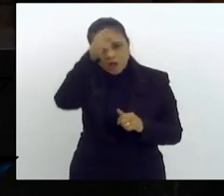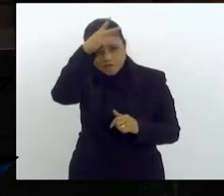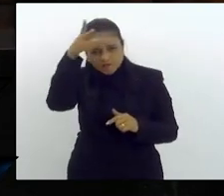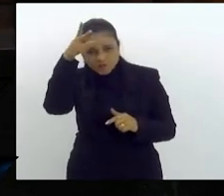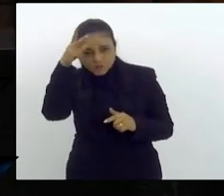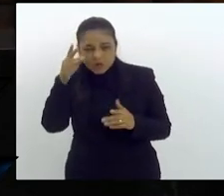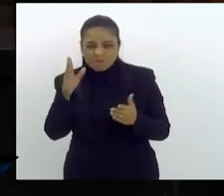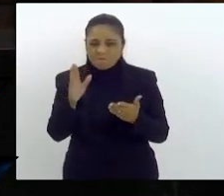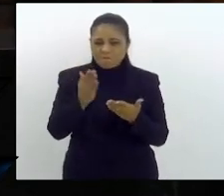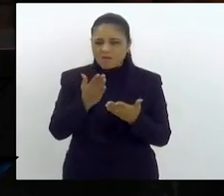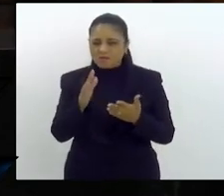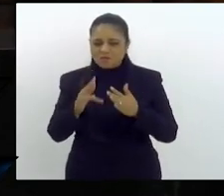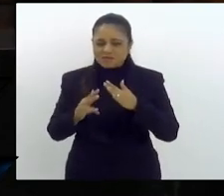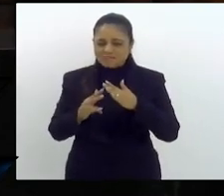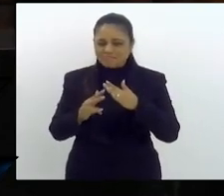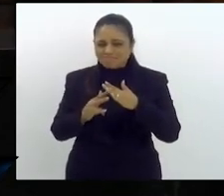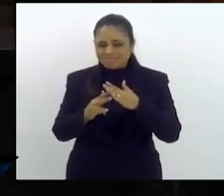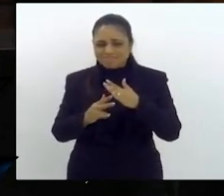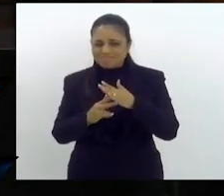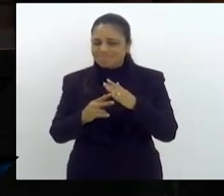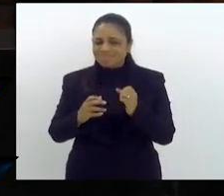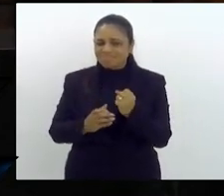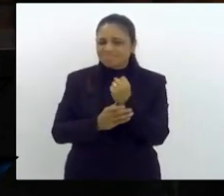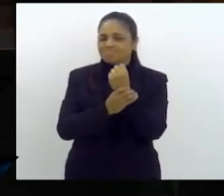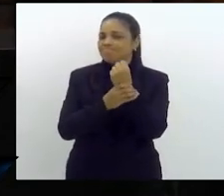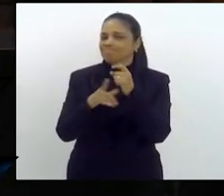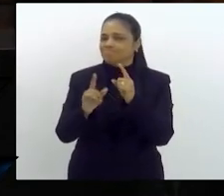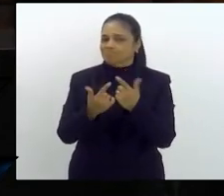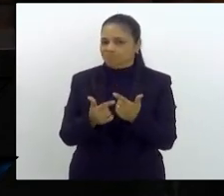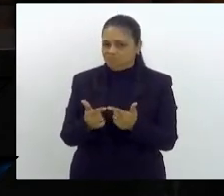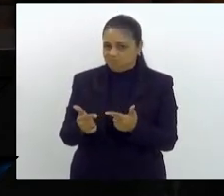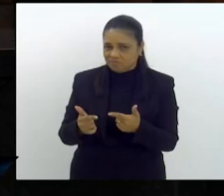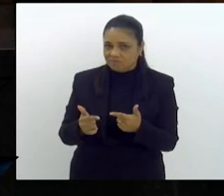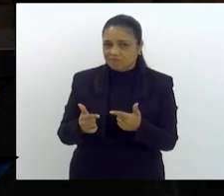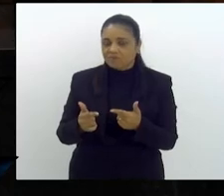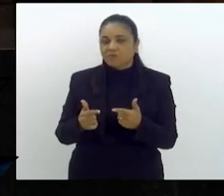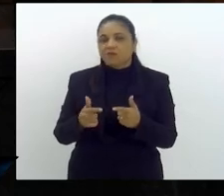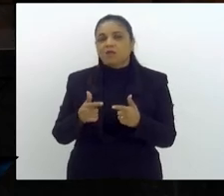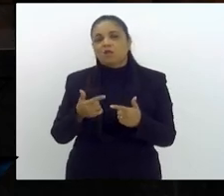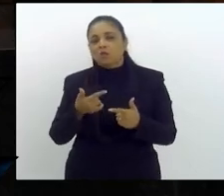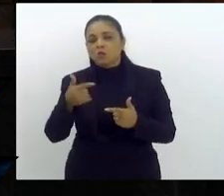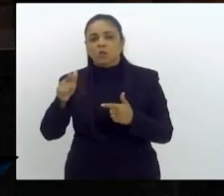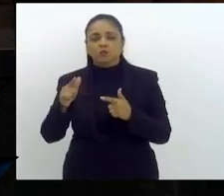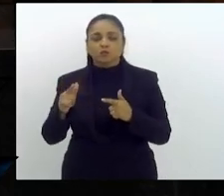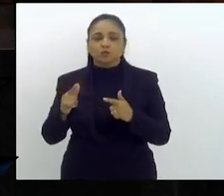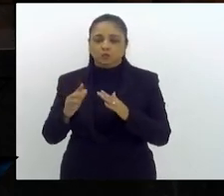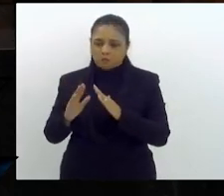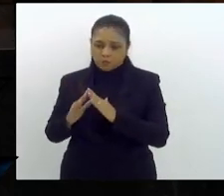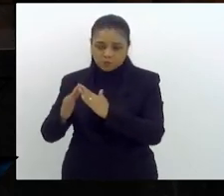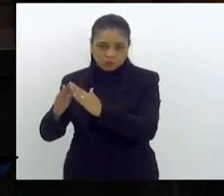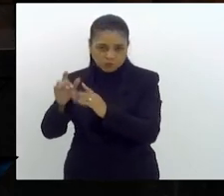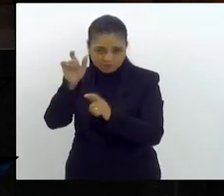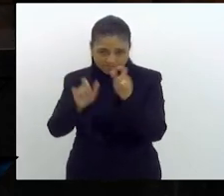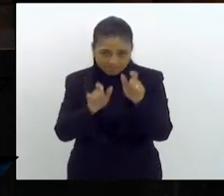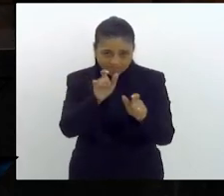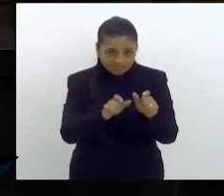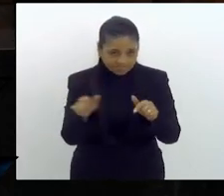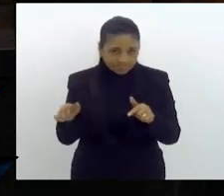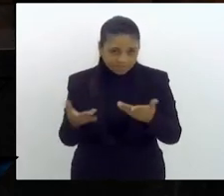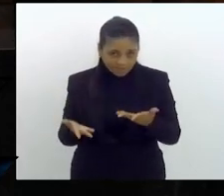ainda não é segura que não garante aos moradores do Quilombo e para outros moradores também que transitam por ali das duas cidades